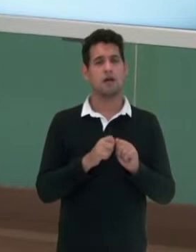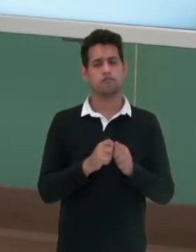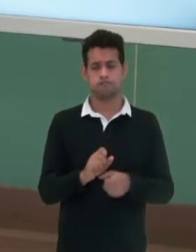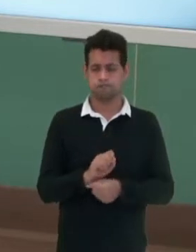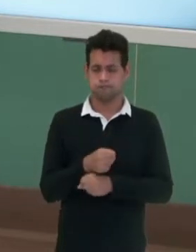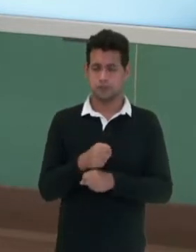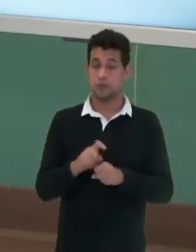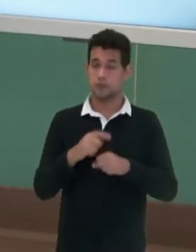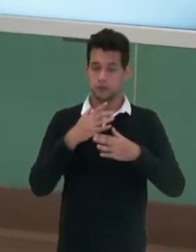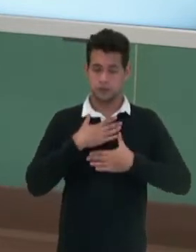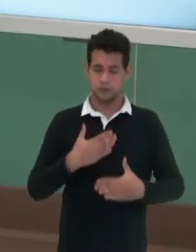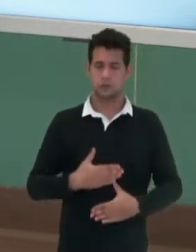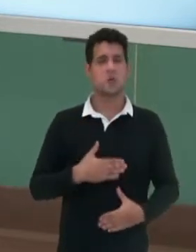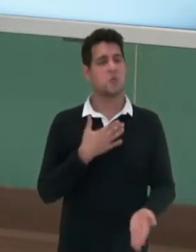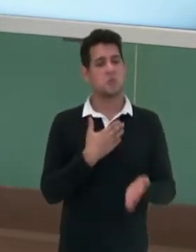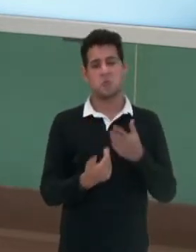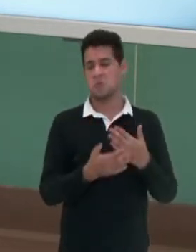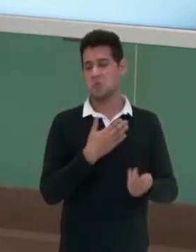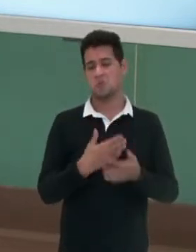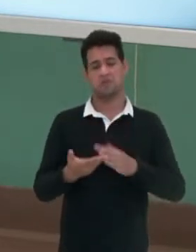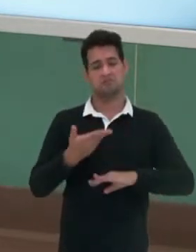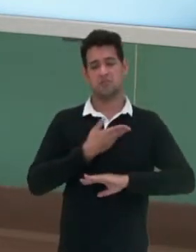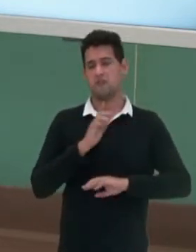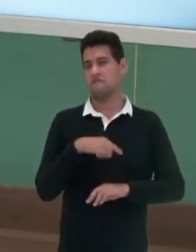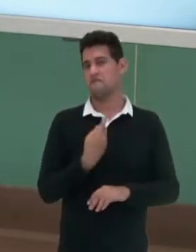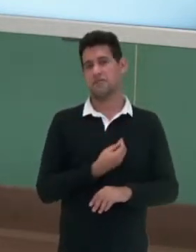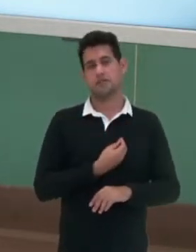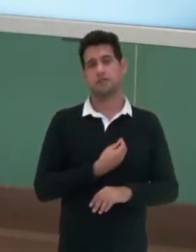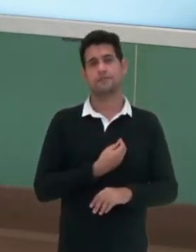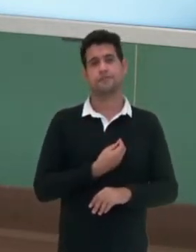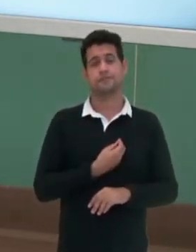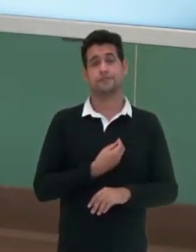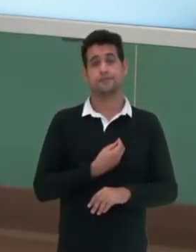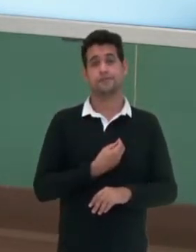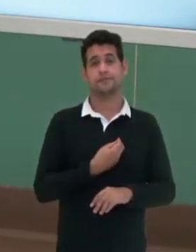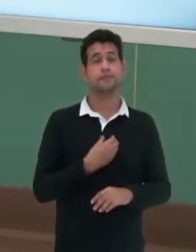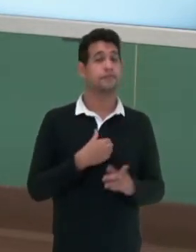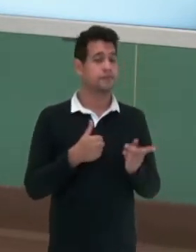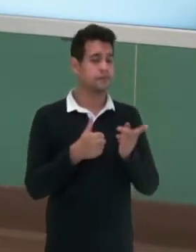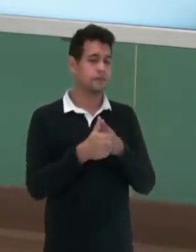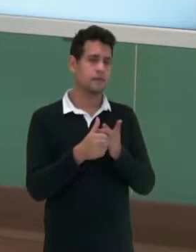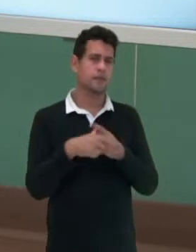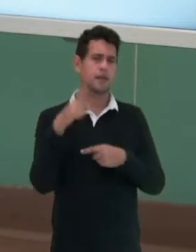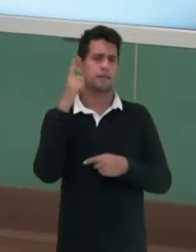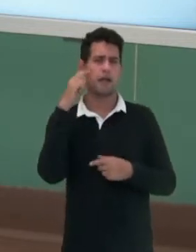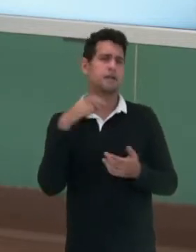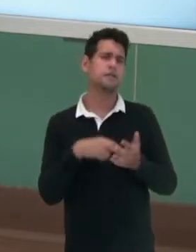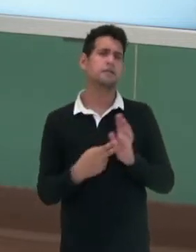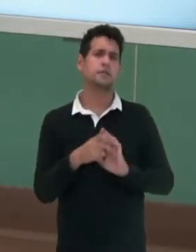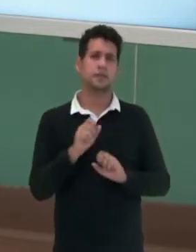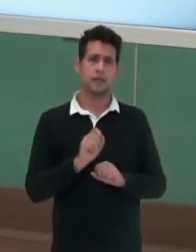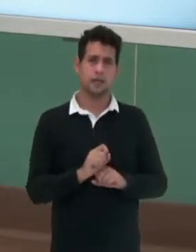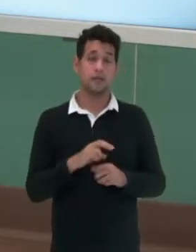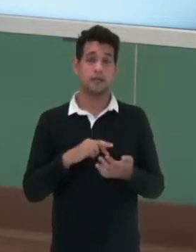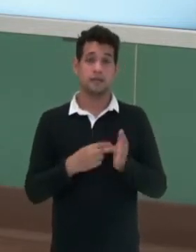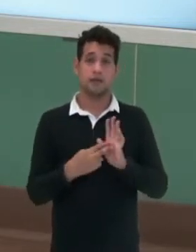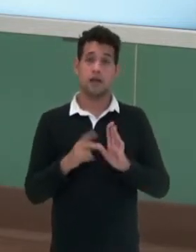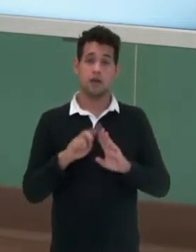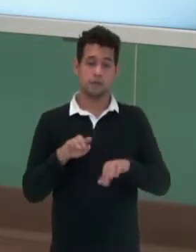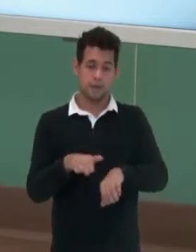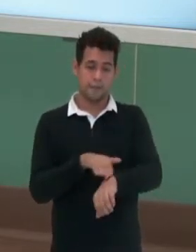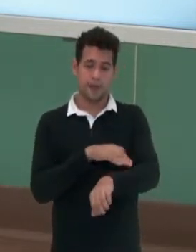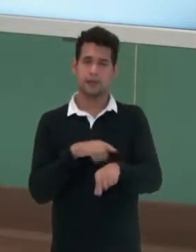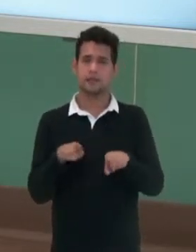no nosso corpo em qualquer situação da nossa vida. Nós temos a primeira linha, que seriam a nossa pele e